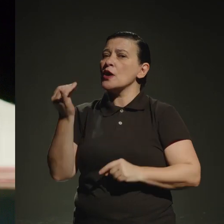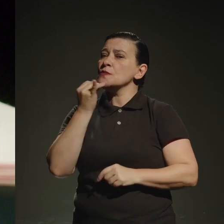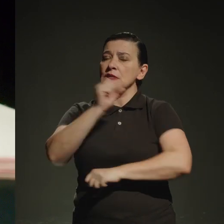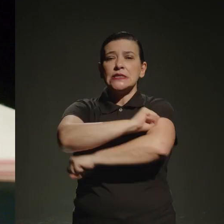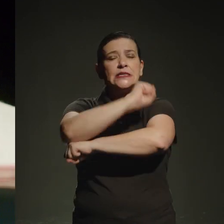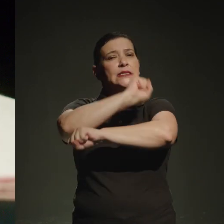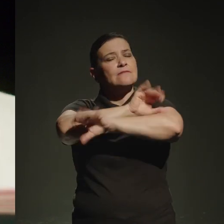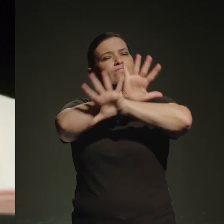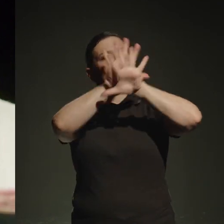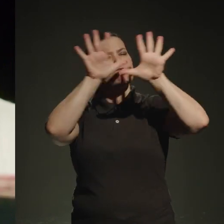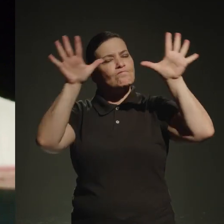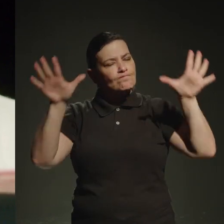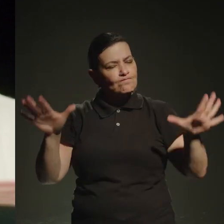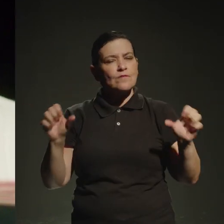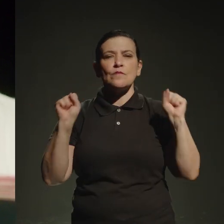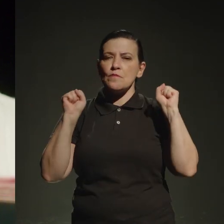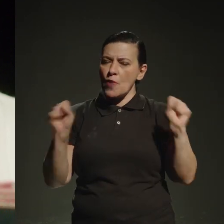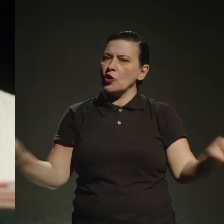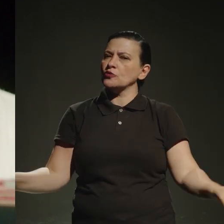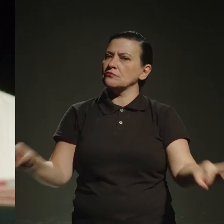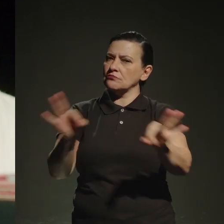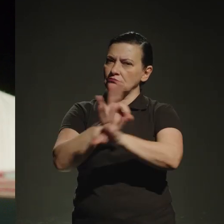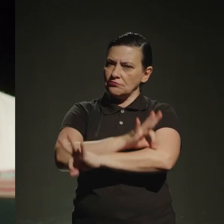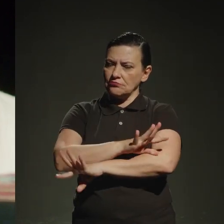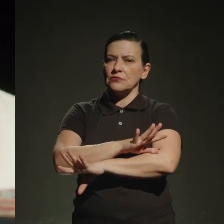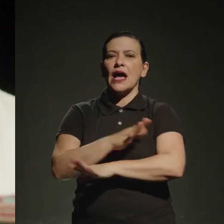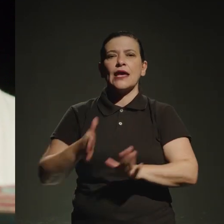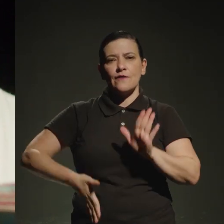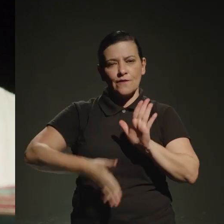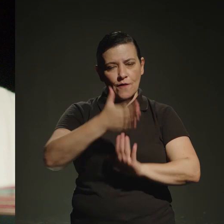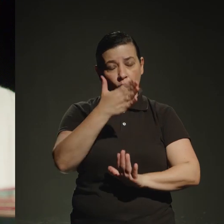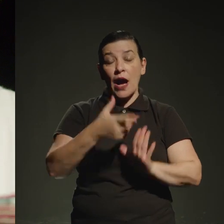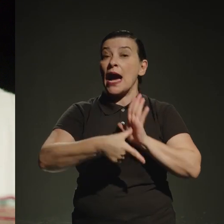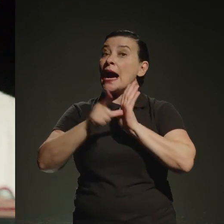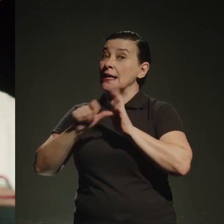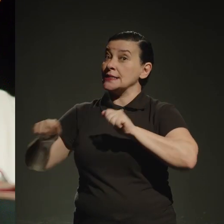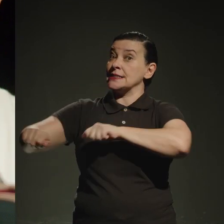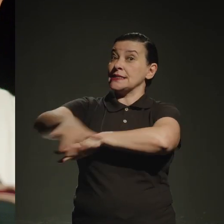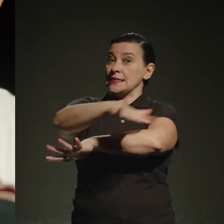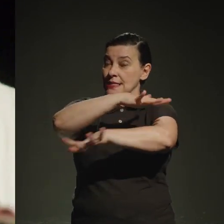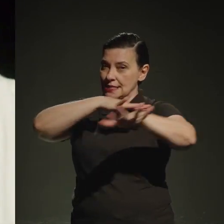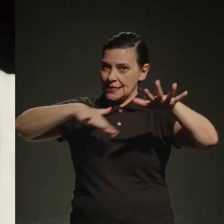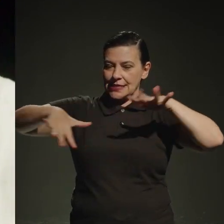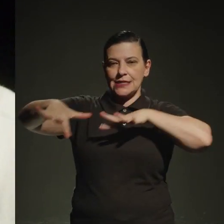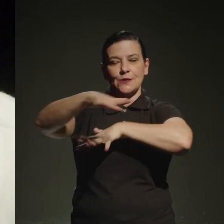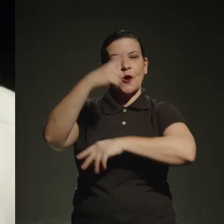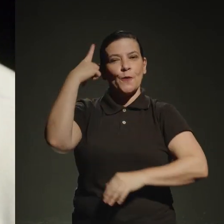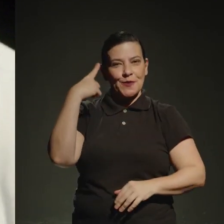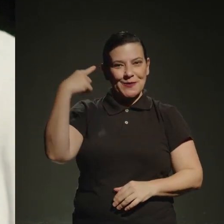esplendidez finalizará o milenar ritual da sagrada sagração salerosa.